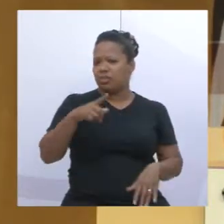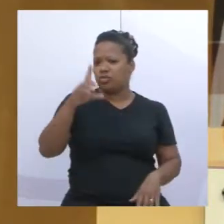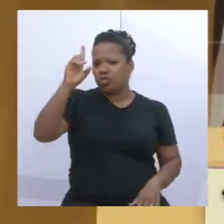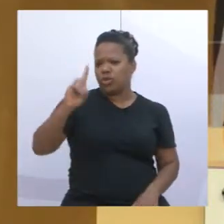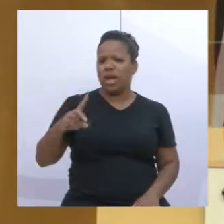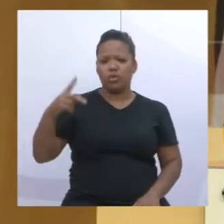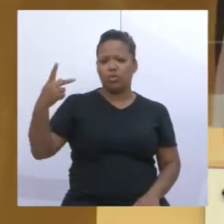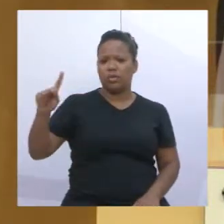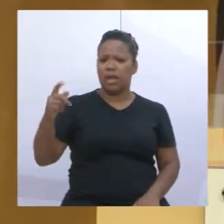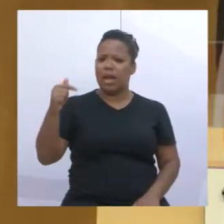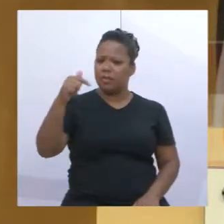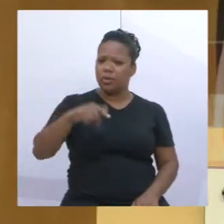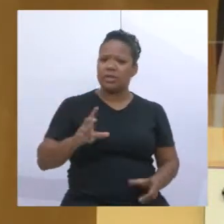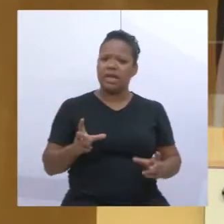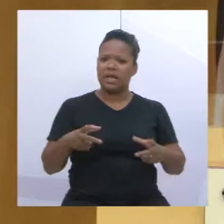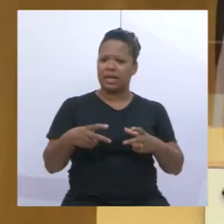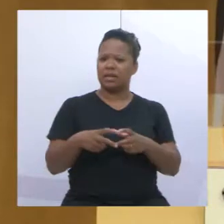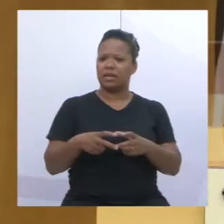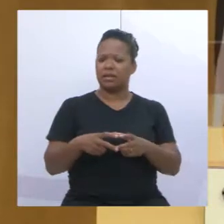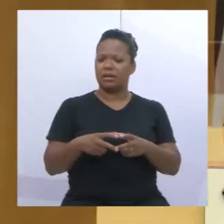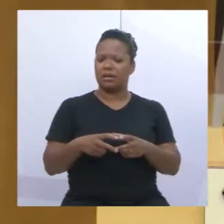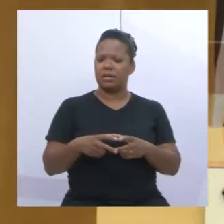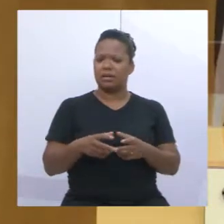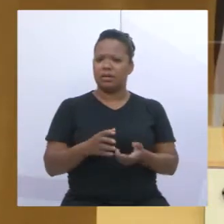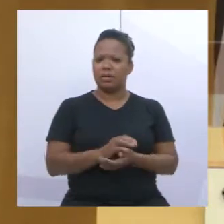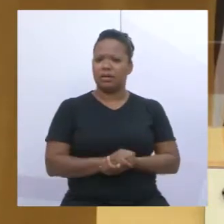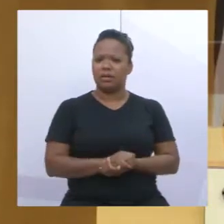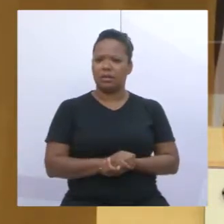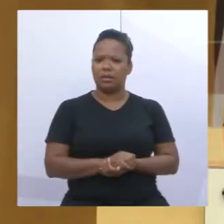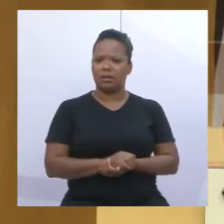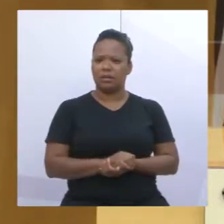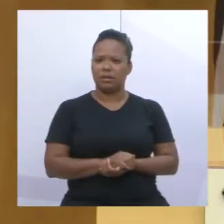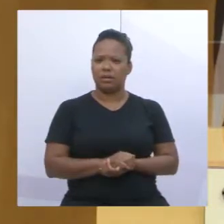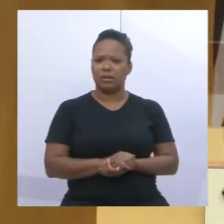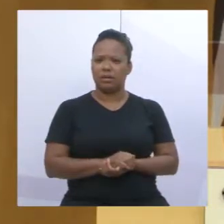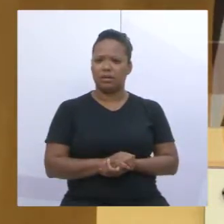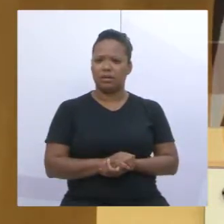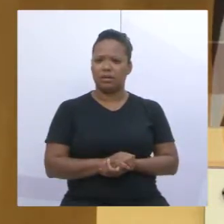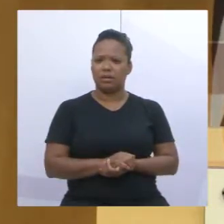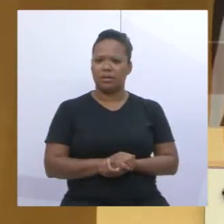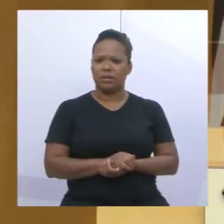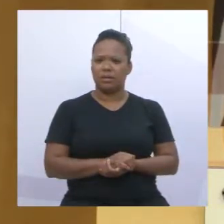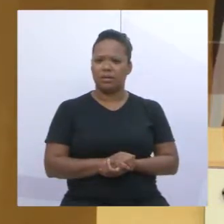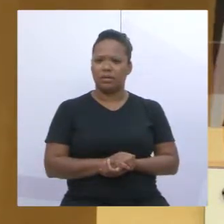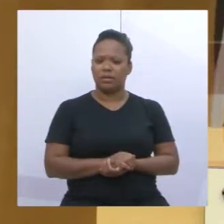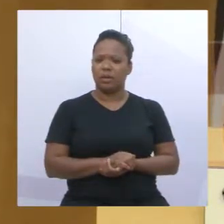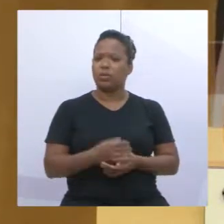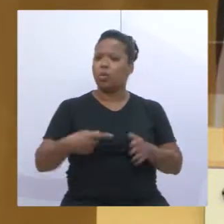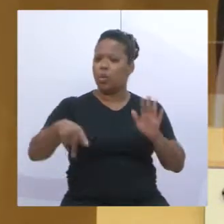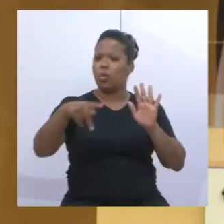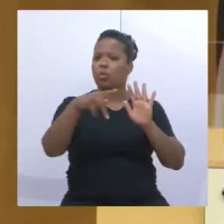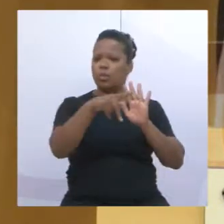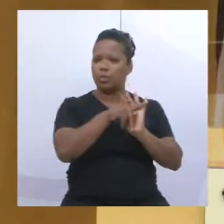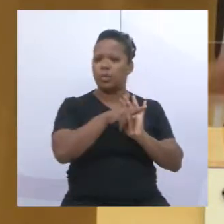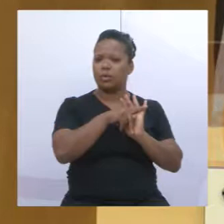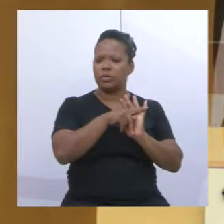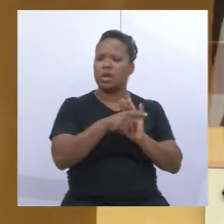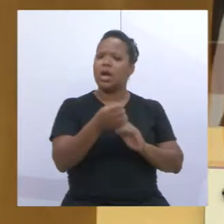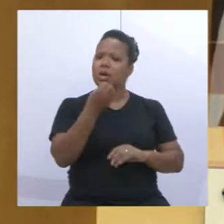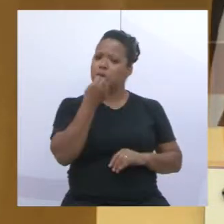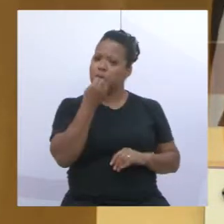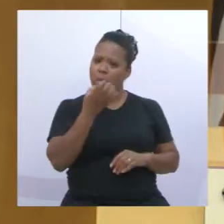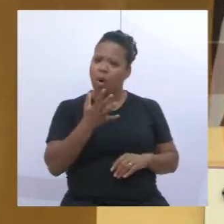volto a frisar, nós temos que ter independência. Essa casa tem que ter independência, porque o projeto é bom